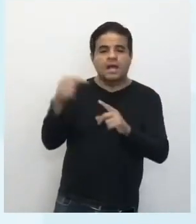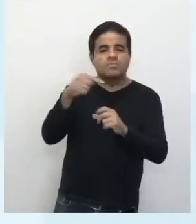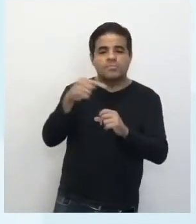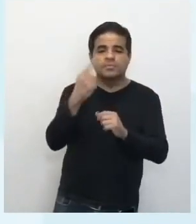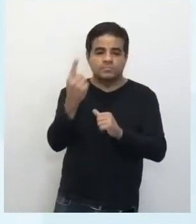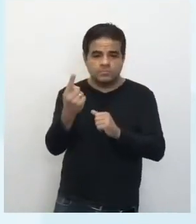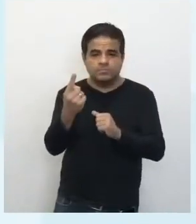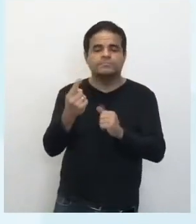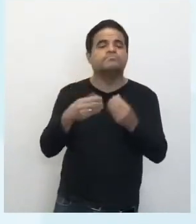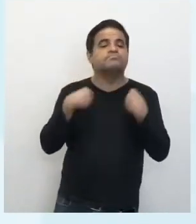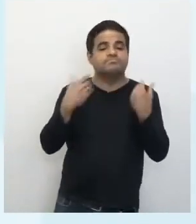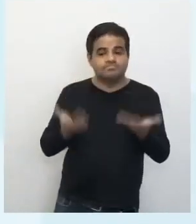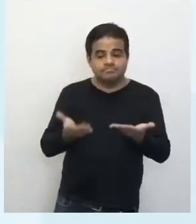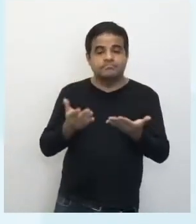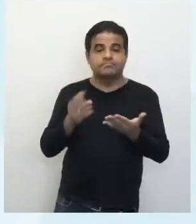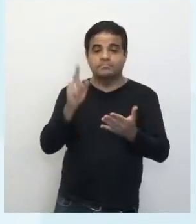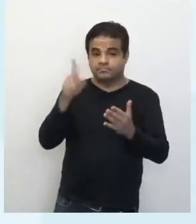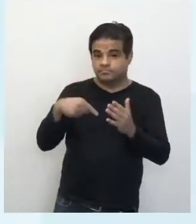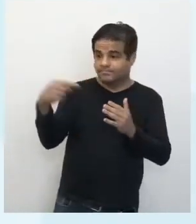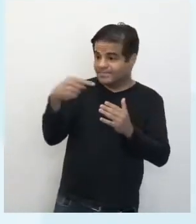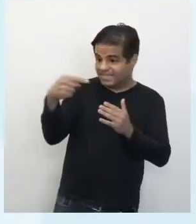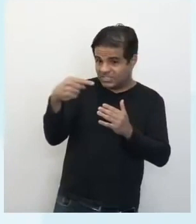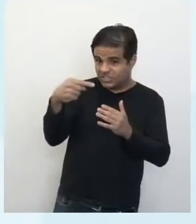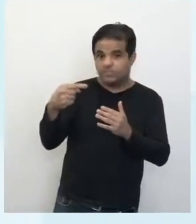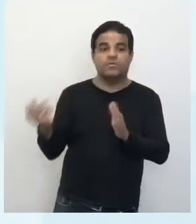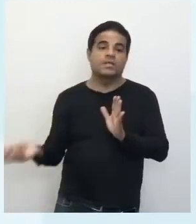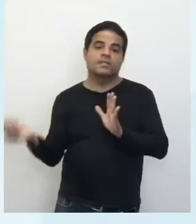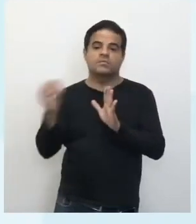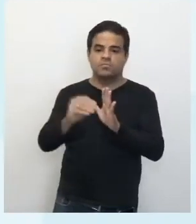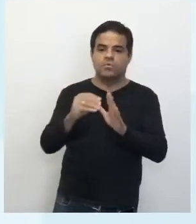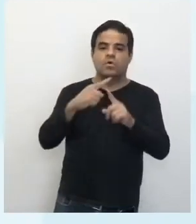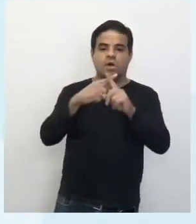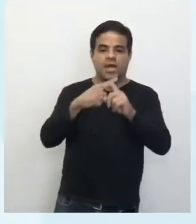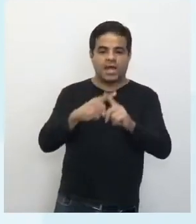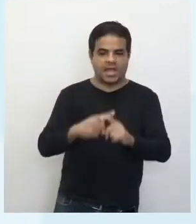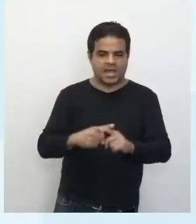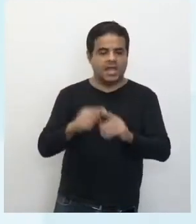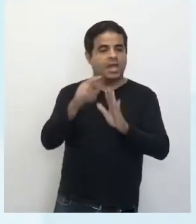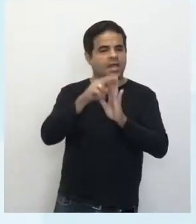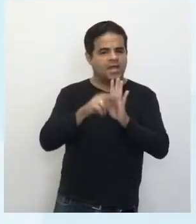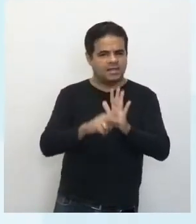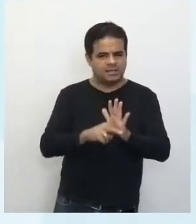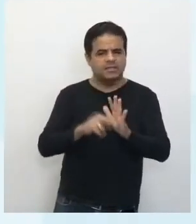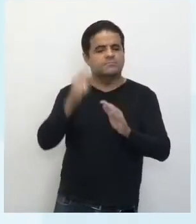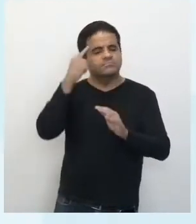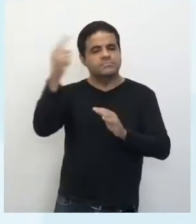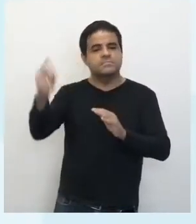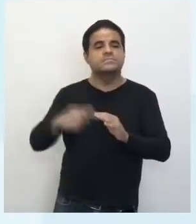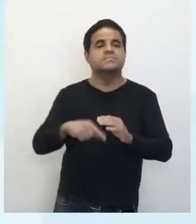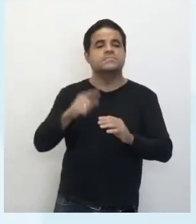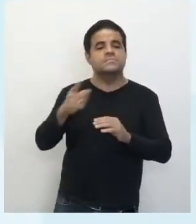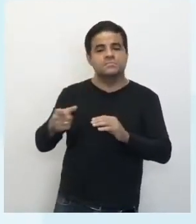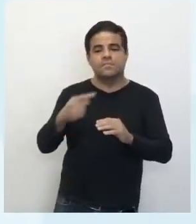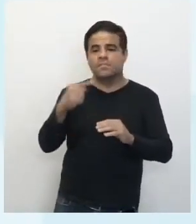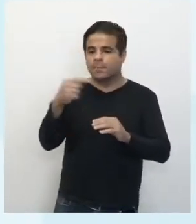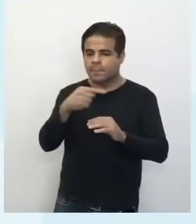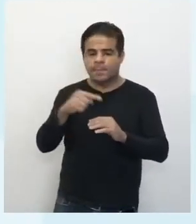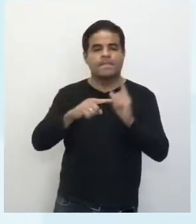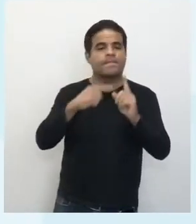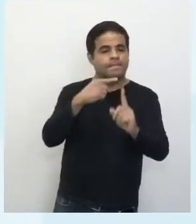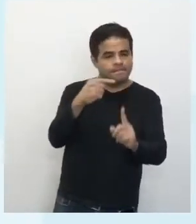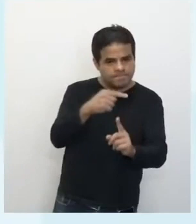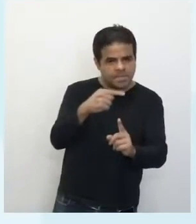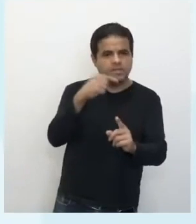1. Então, quando o sinal é negativo, a gente tem que fazer regra de sinal. Então, olha lá, ó, menos 1 vezes y, menos com